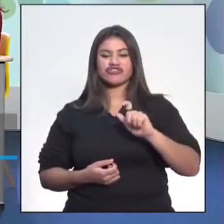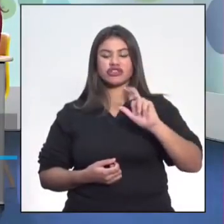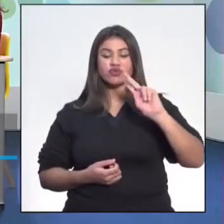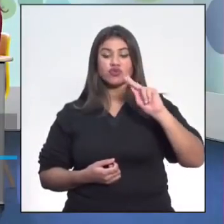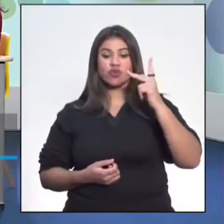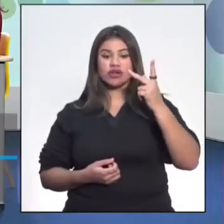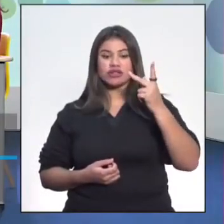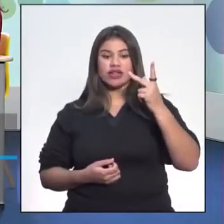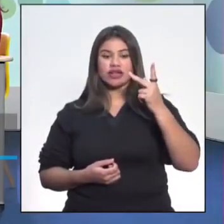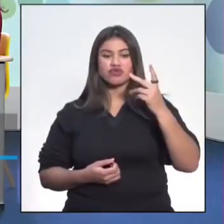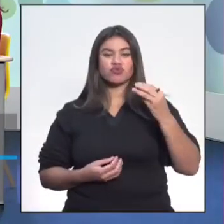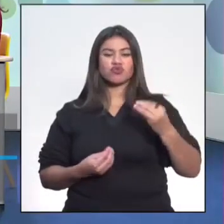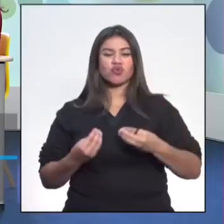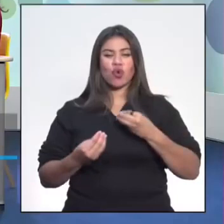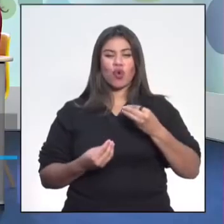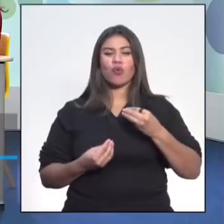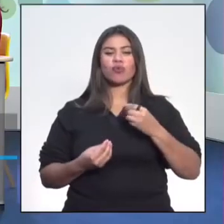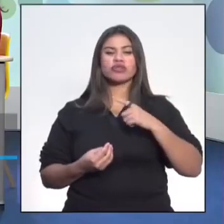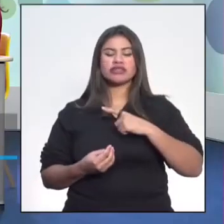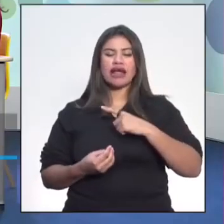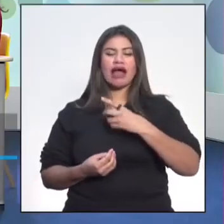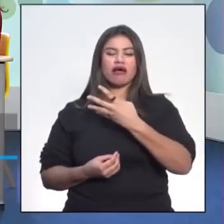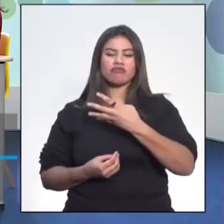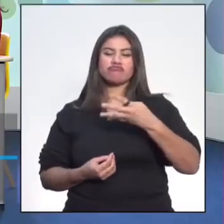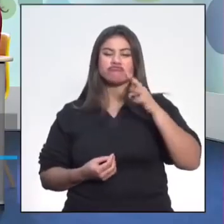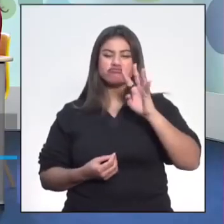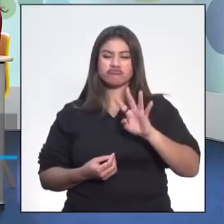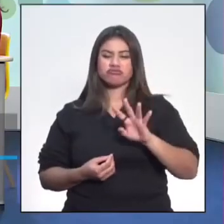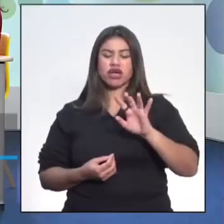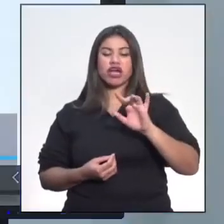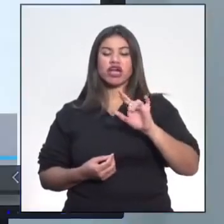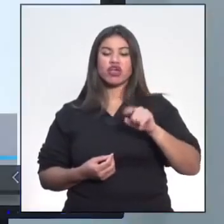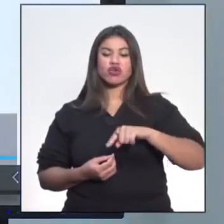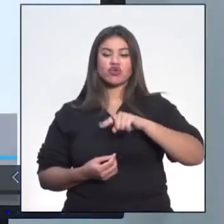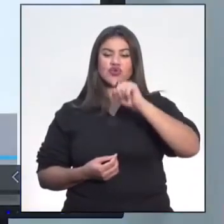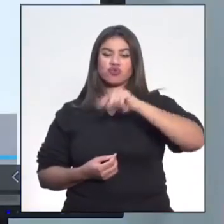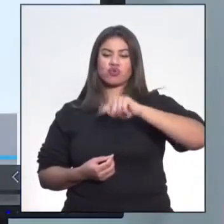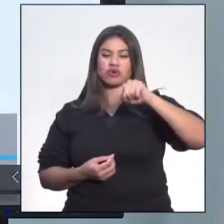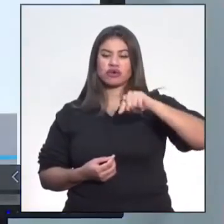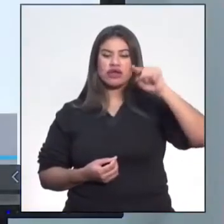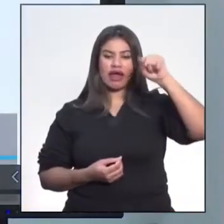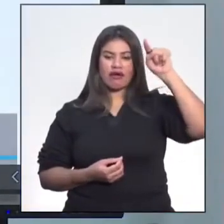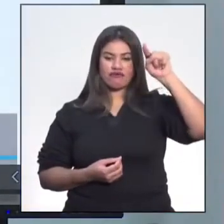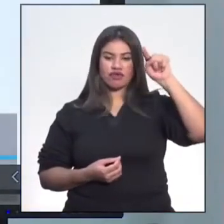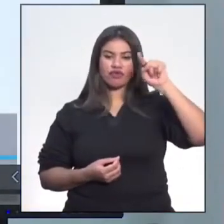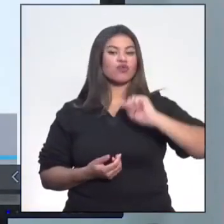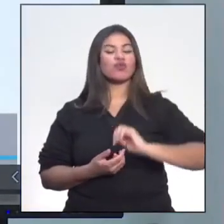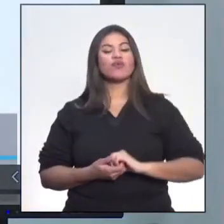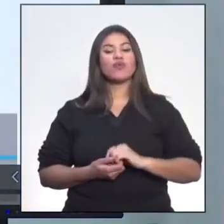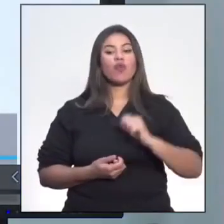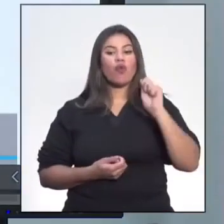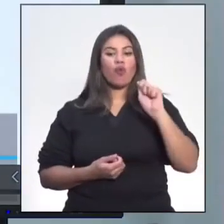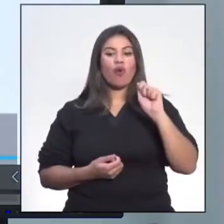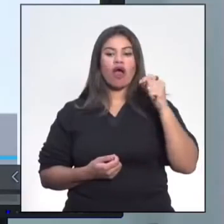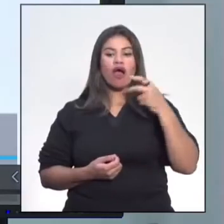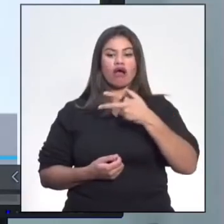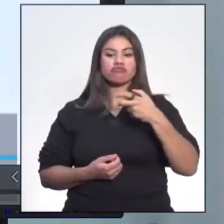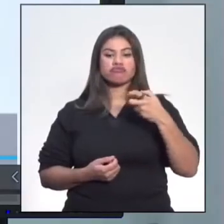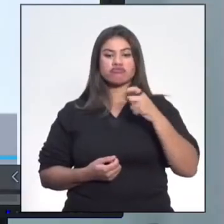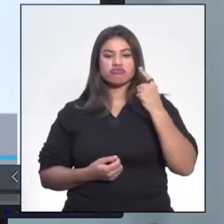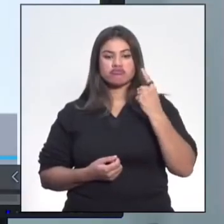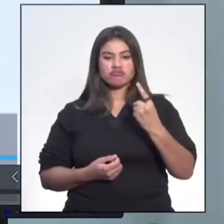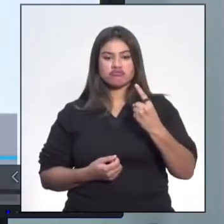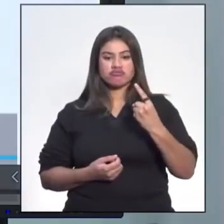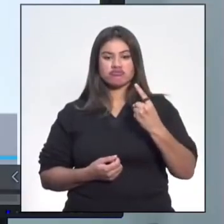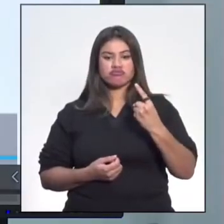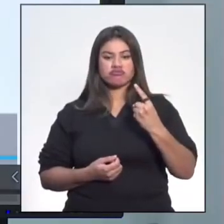quero escrever, fazer o gráfico para vocês começarem a perceber, né, o que eu quero chegar, onde aqui o meu a vale o número 1, ou seja, uma vez